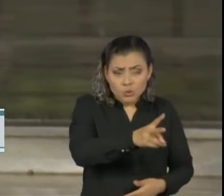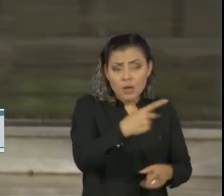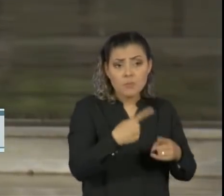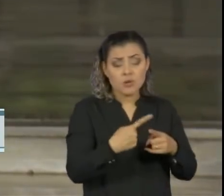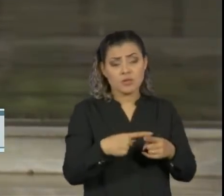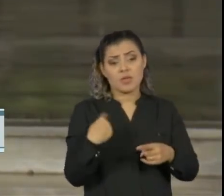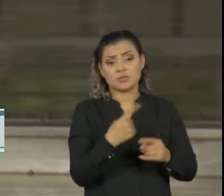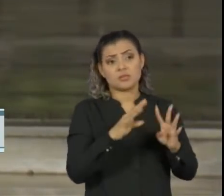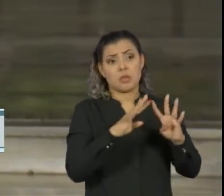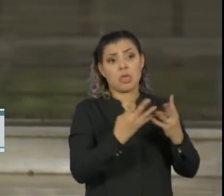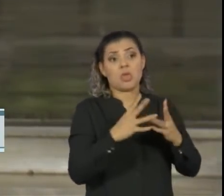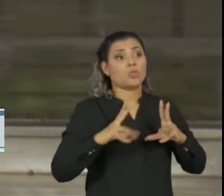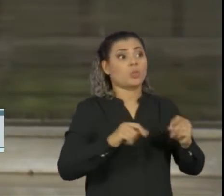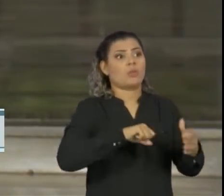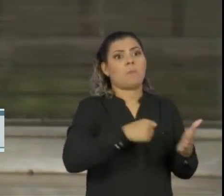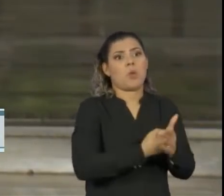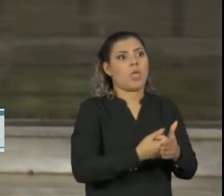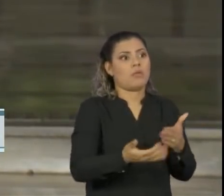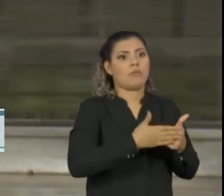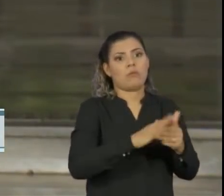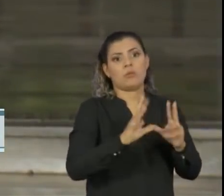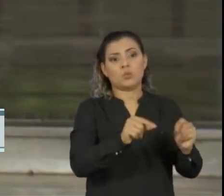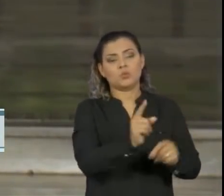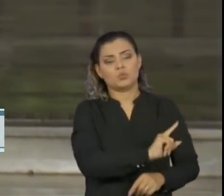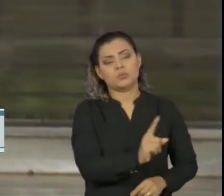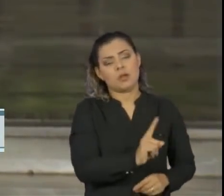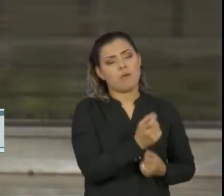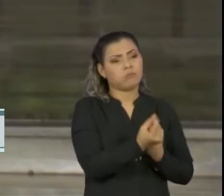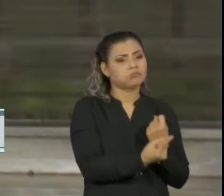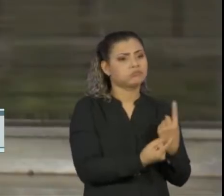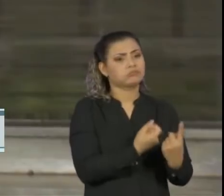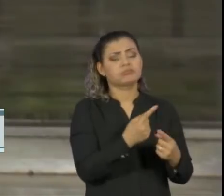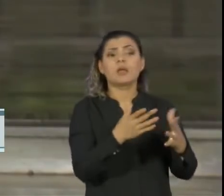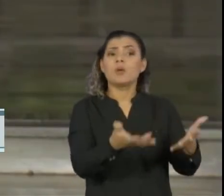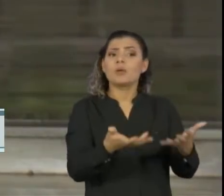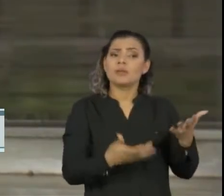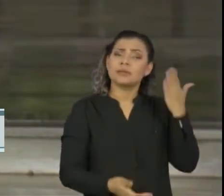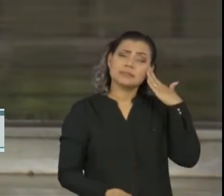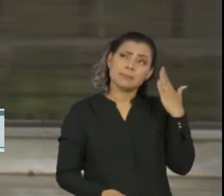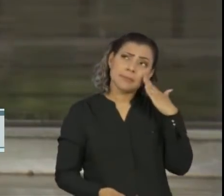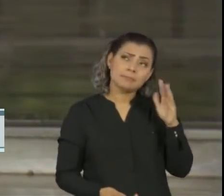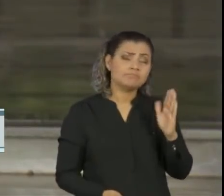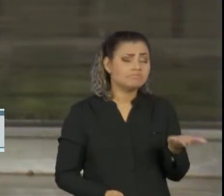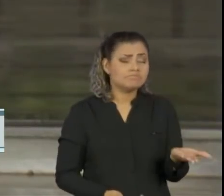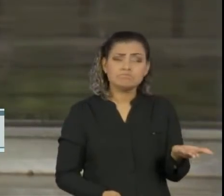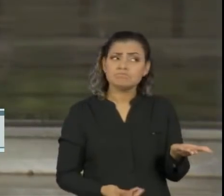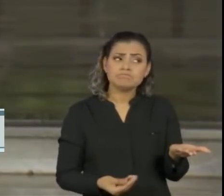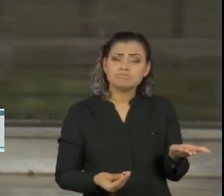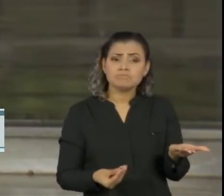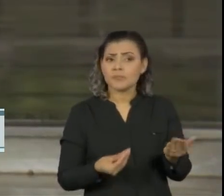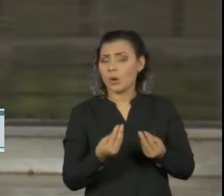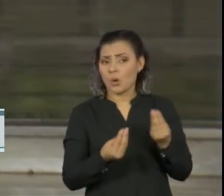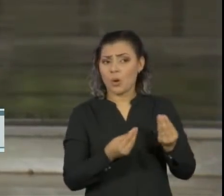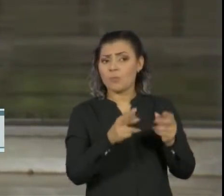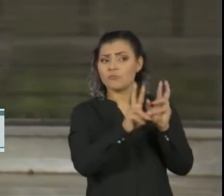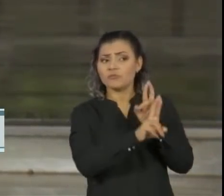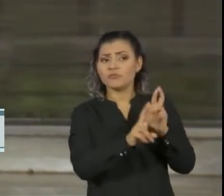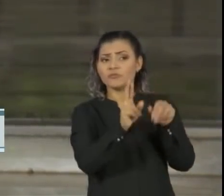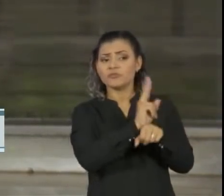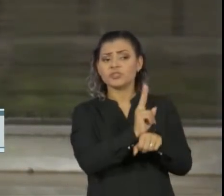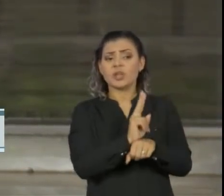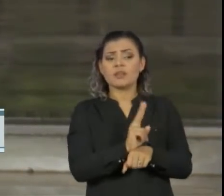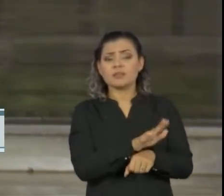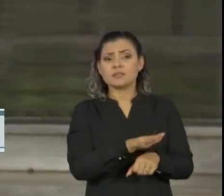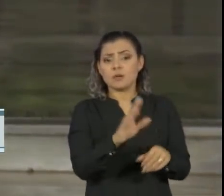em confinamento total. E eu queria também saber de vocês em relação à fiscalização